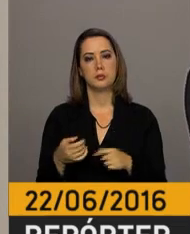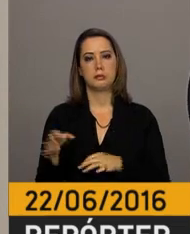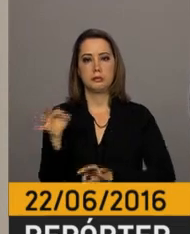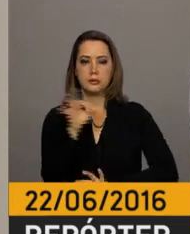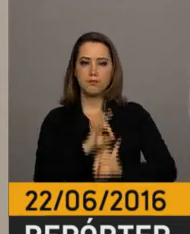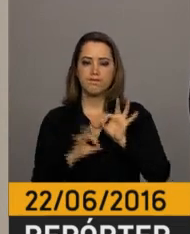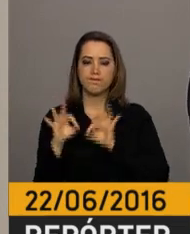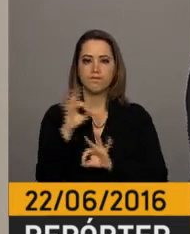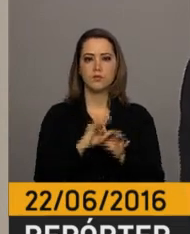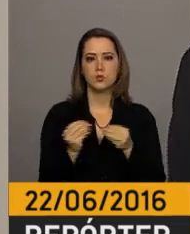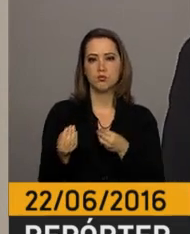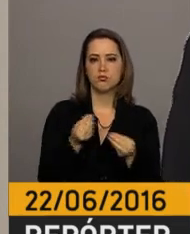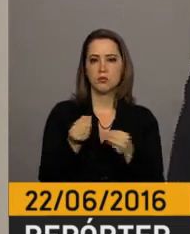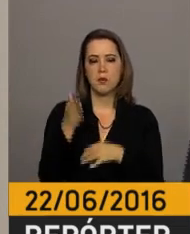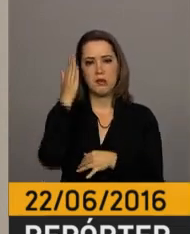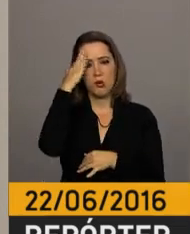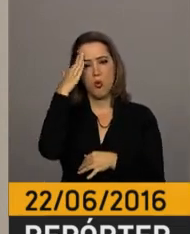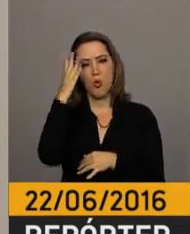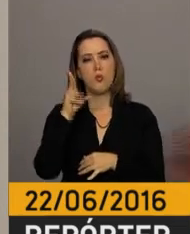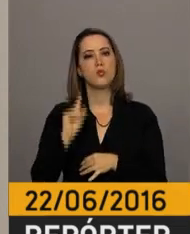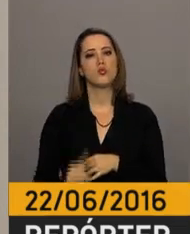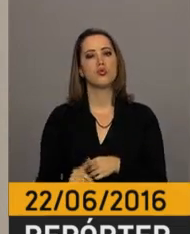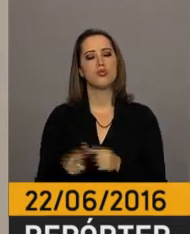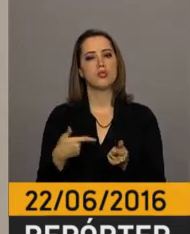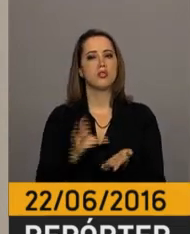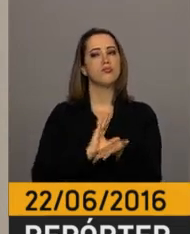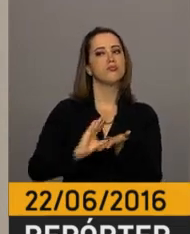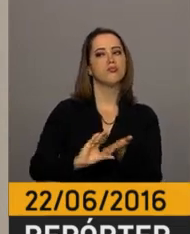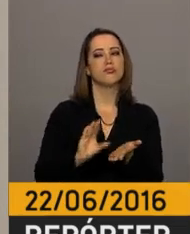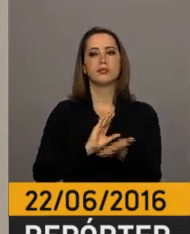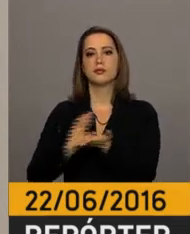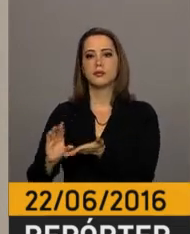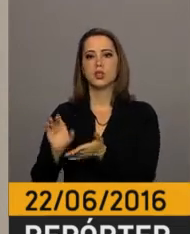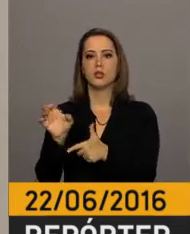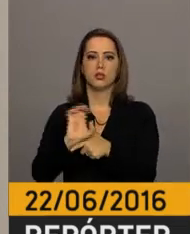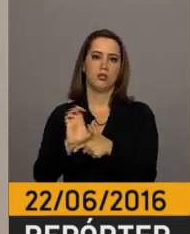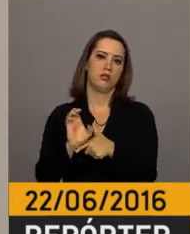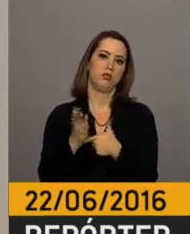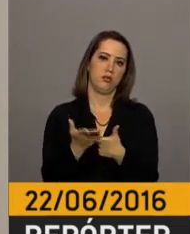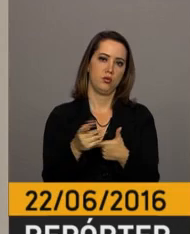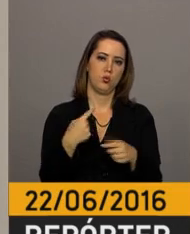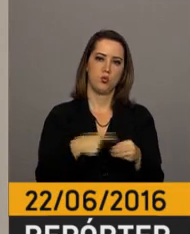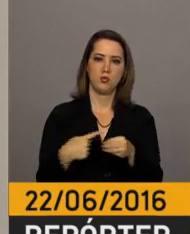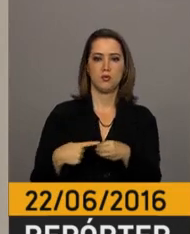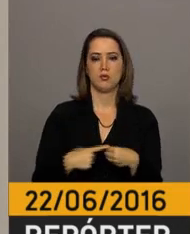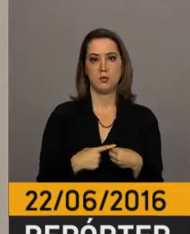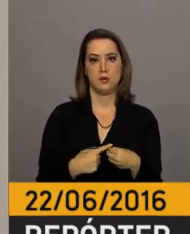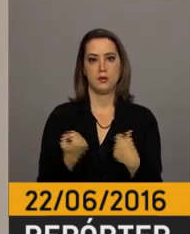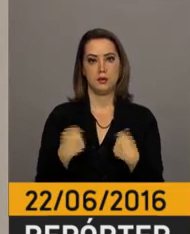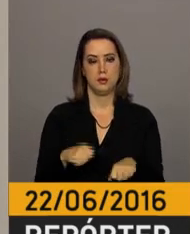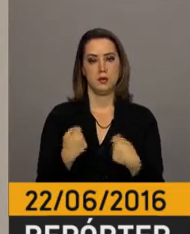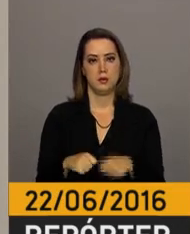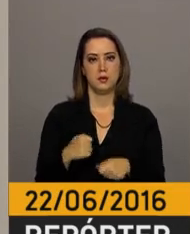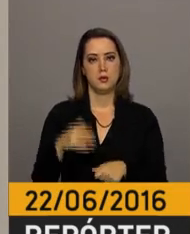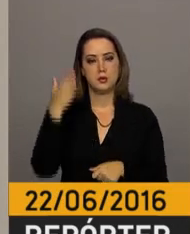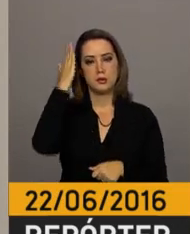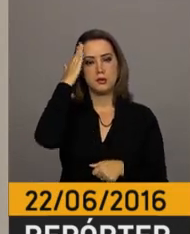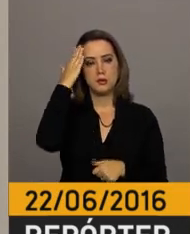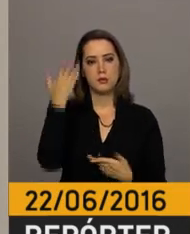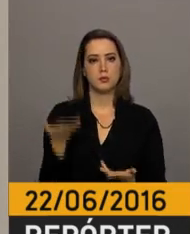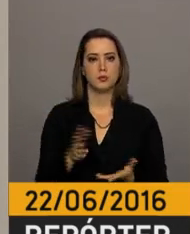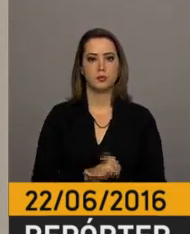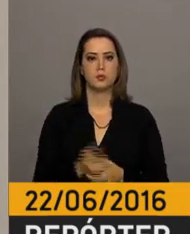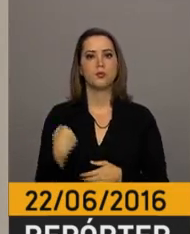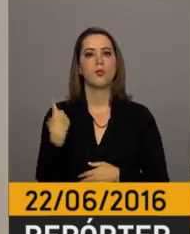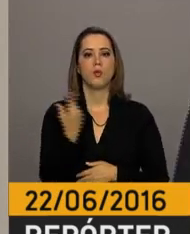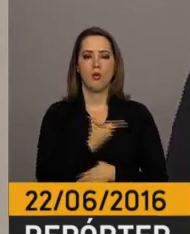às competências e relativamente aos recursos eh das unidades Ah federadas